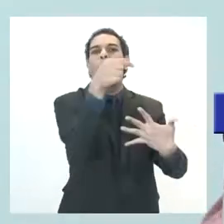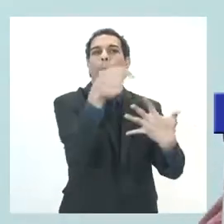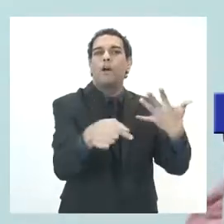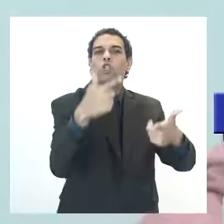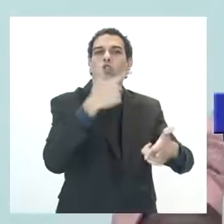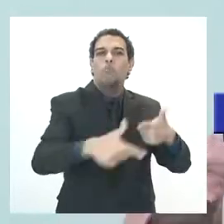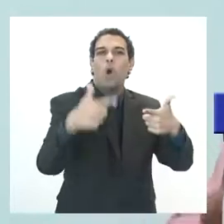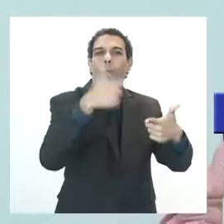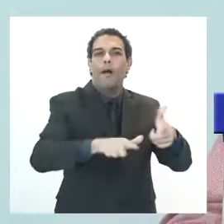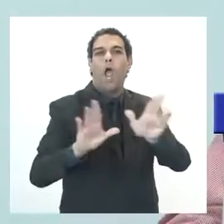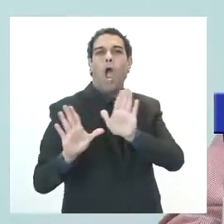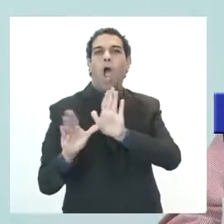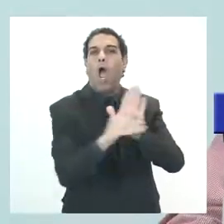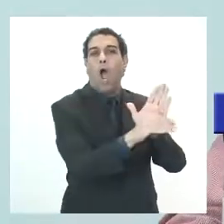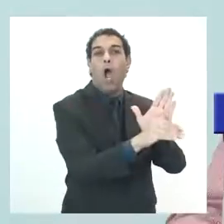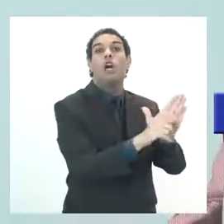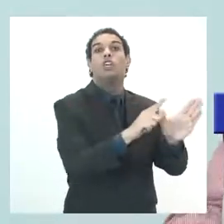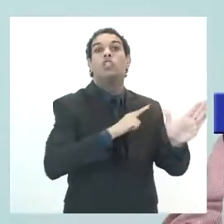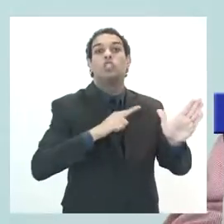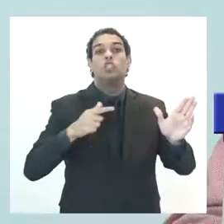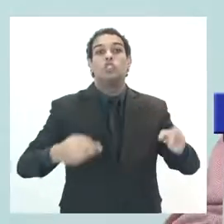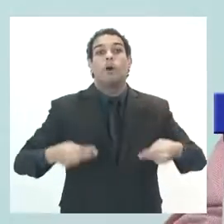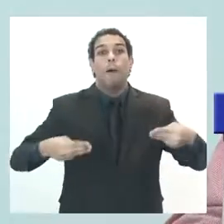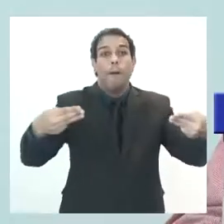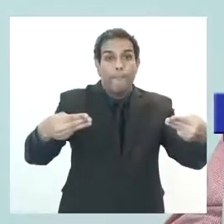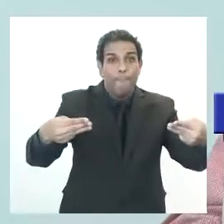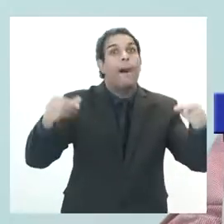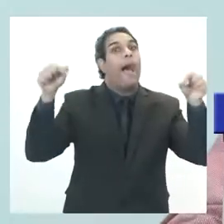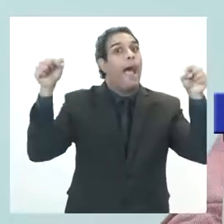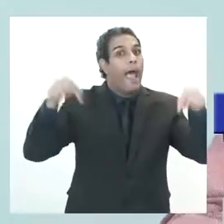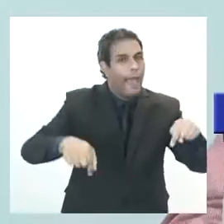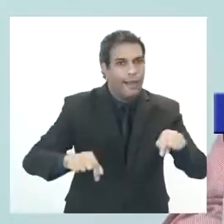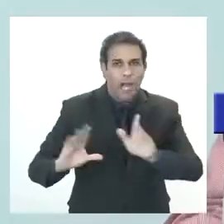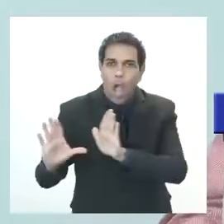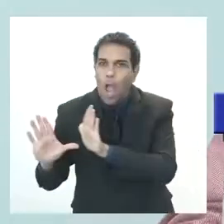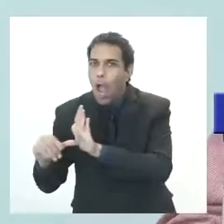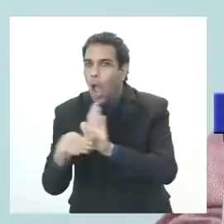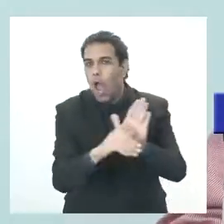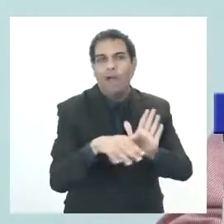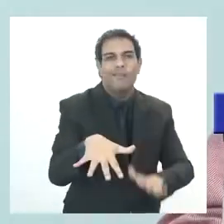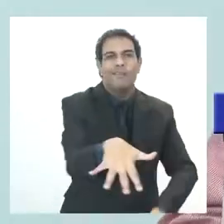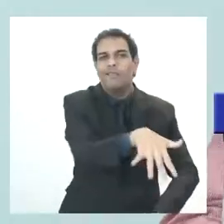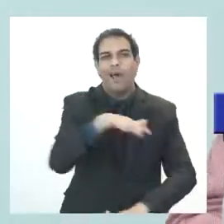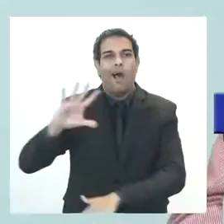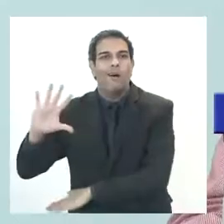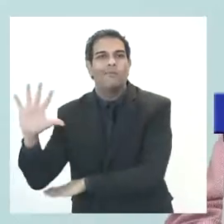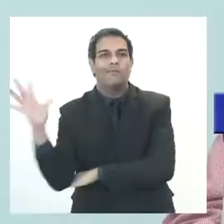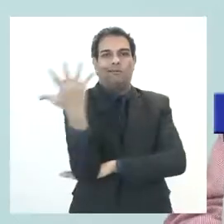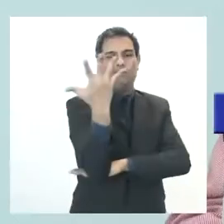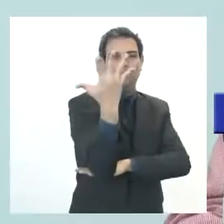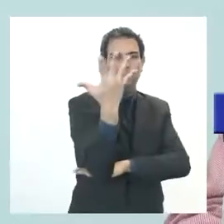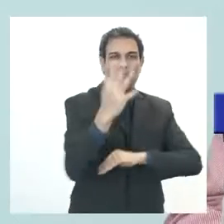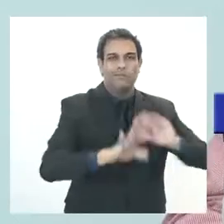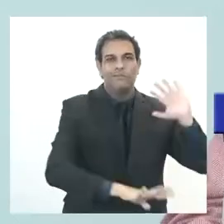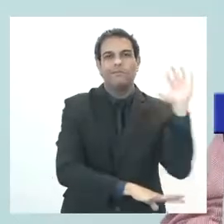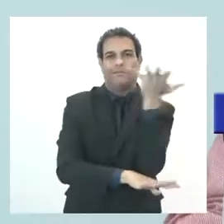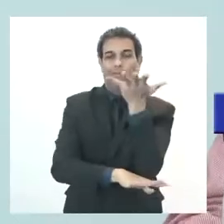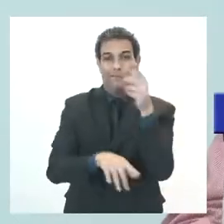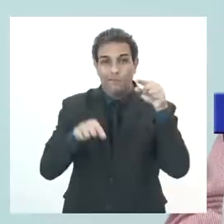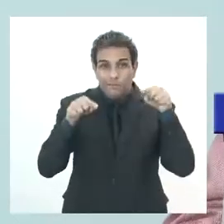cometidas por um ministro nefasto por sinal do meio ambiente que nos faz